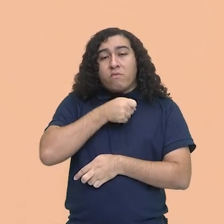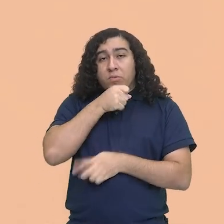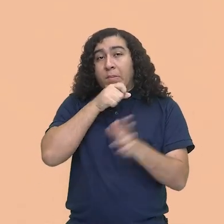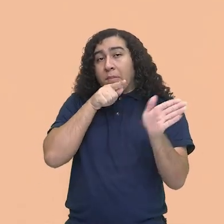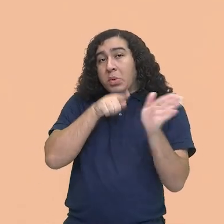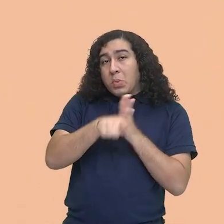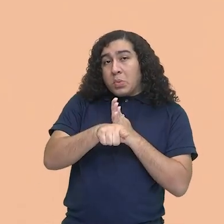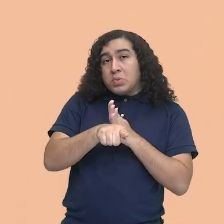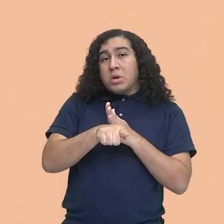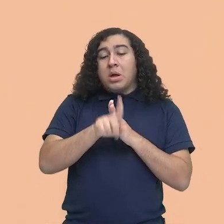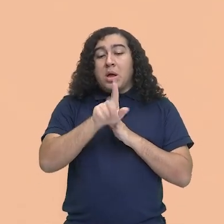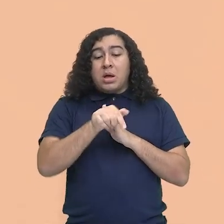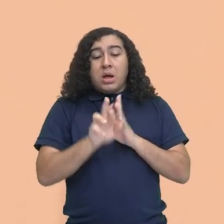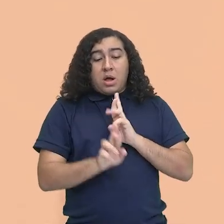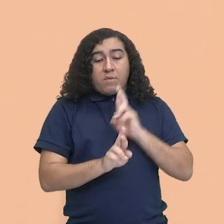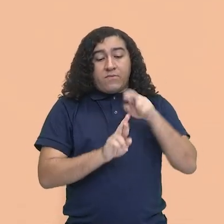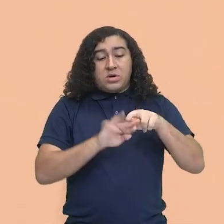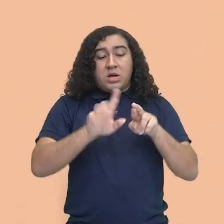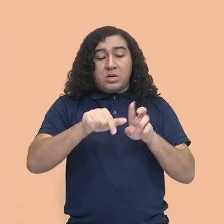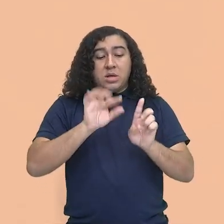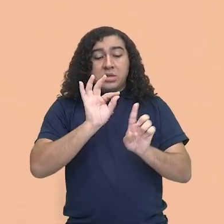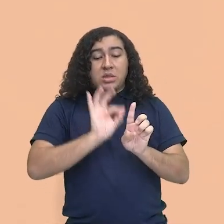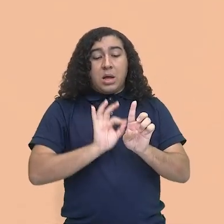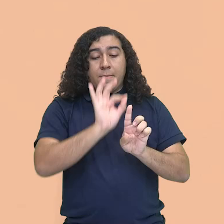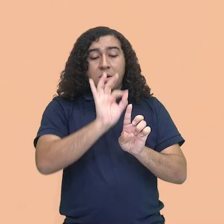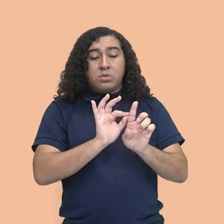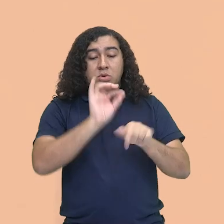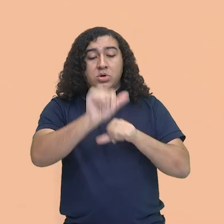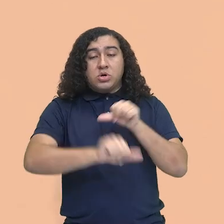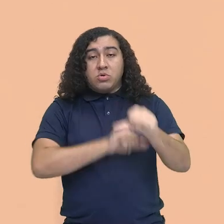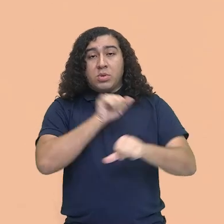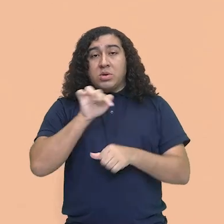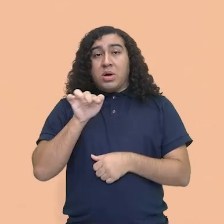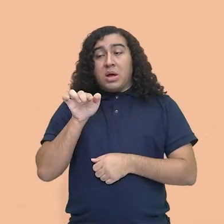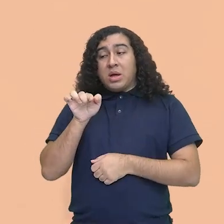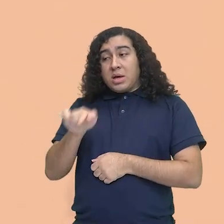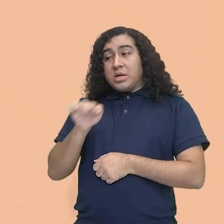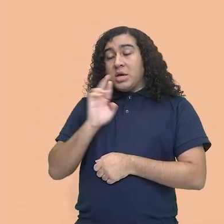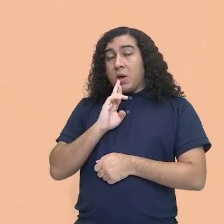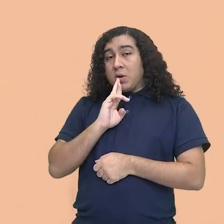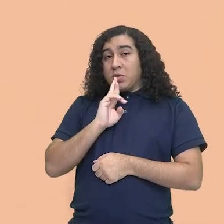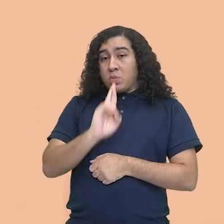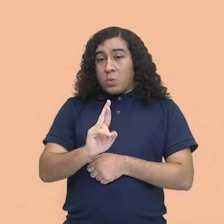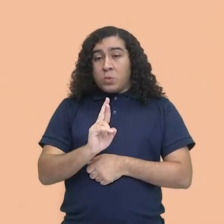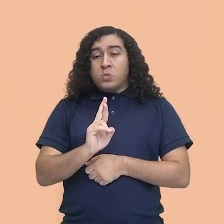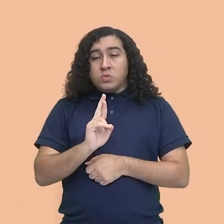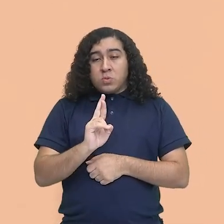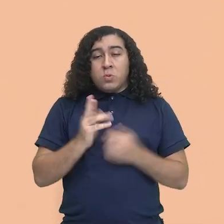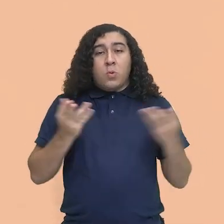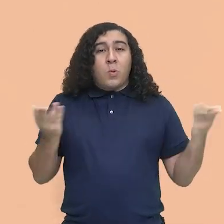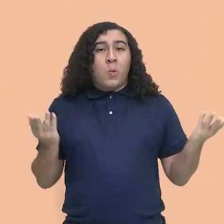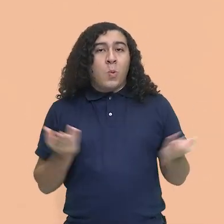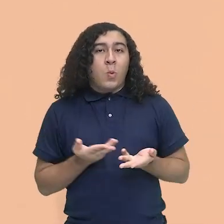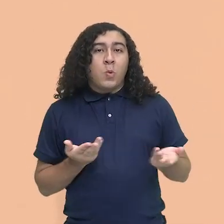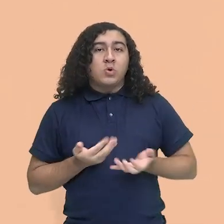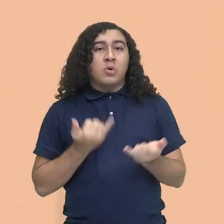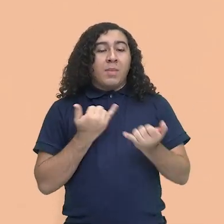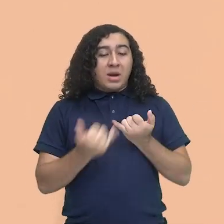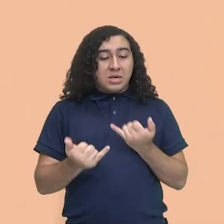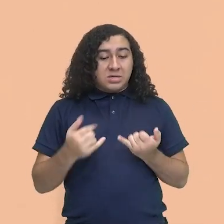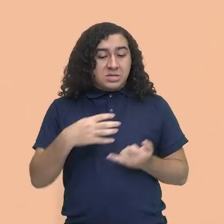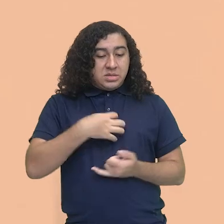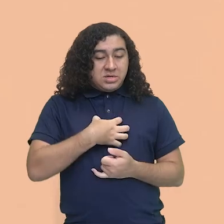relação a essa mudança da temperatura, né? Provavelmente eles vão colocar. Hoje parece que está